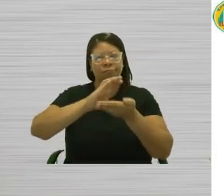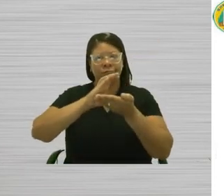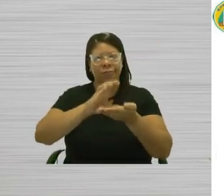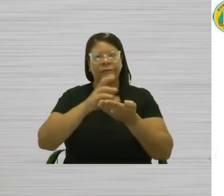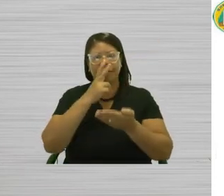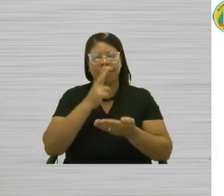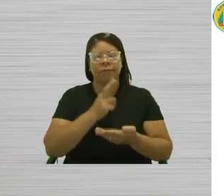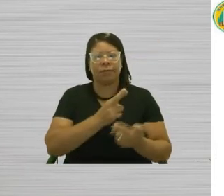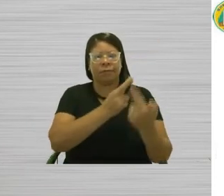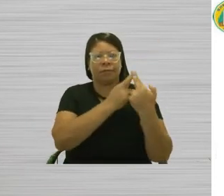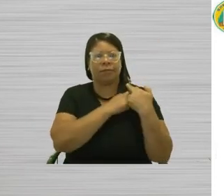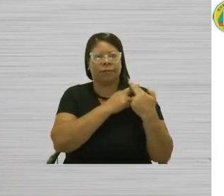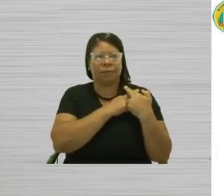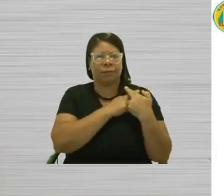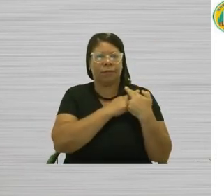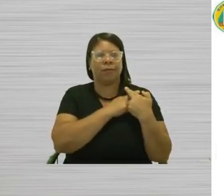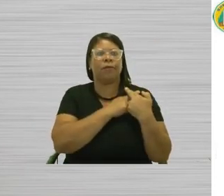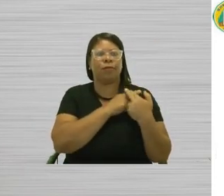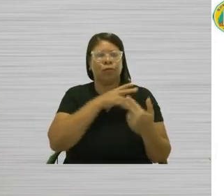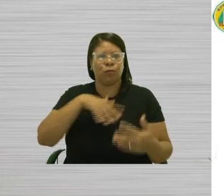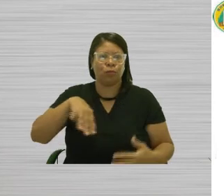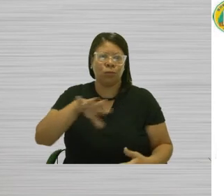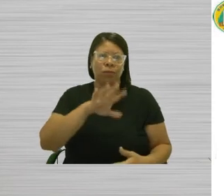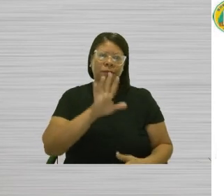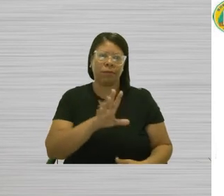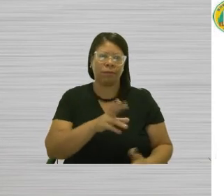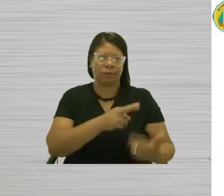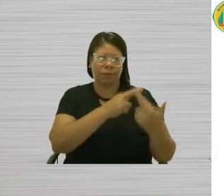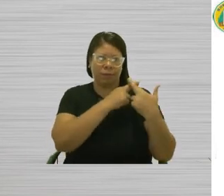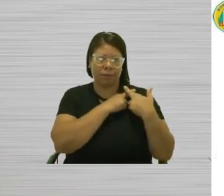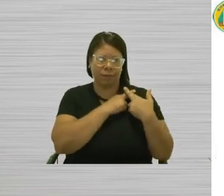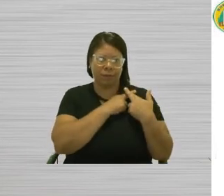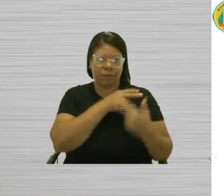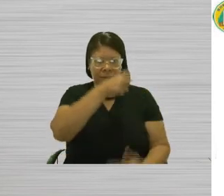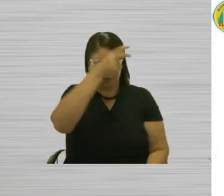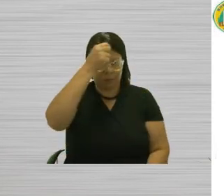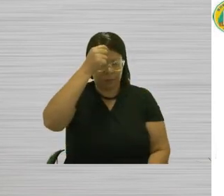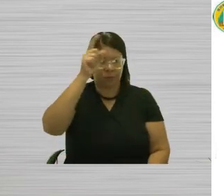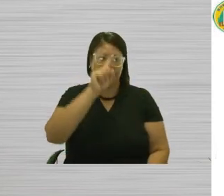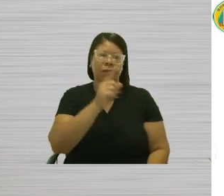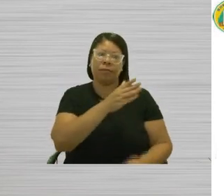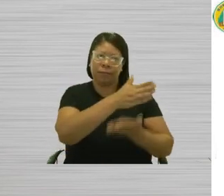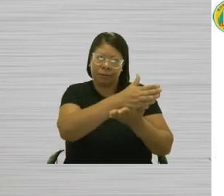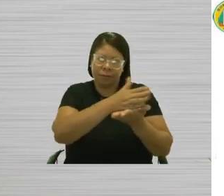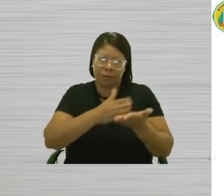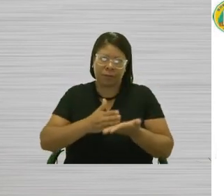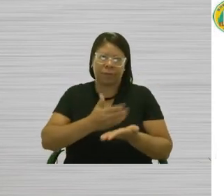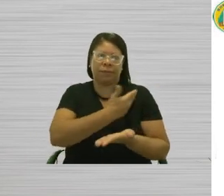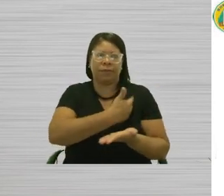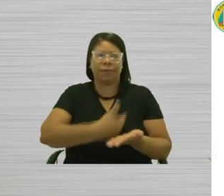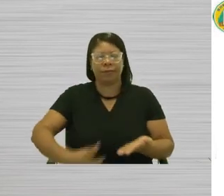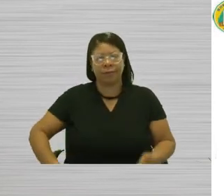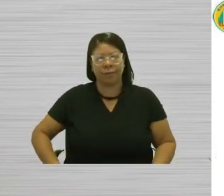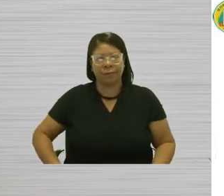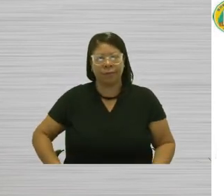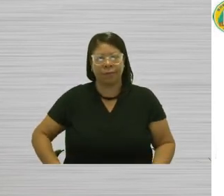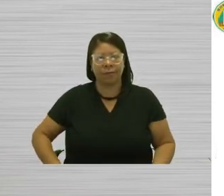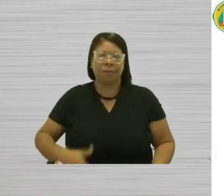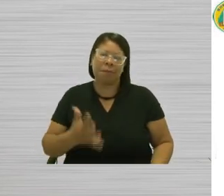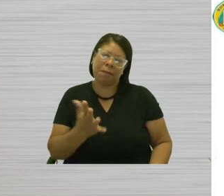muito grande que deveria ser compartilhada com o Estado. E, infelizmente, a gente não tem isso. A gente pode ver